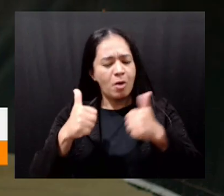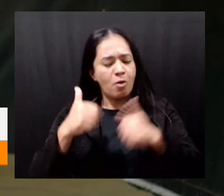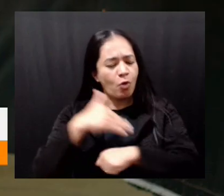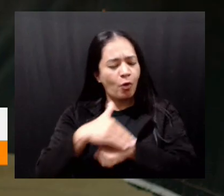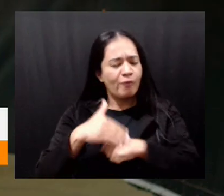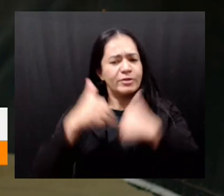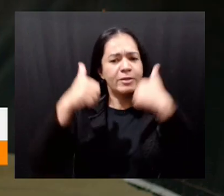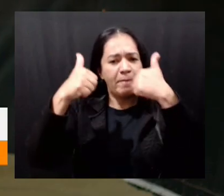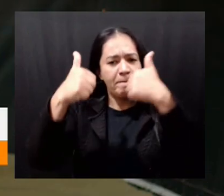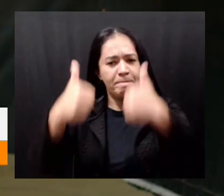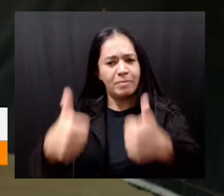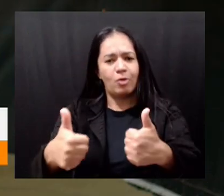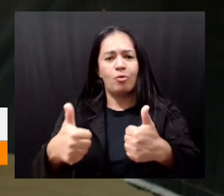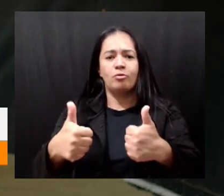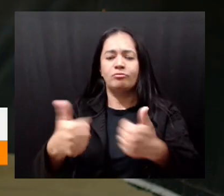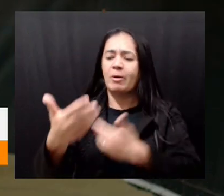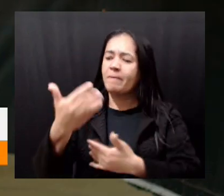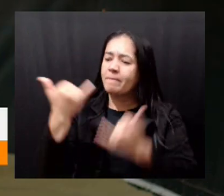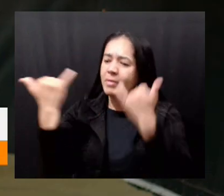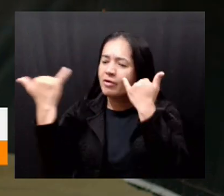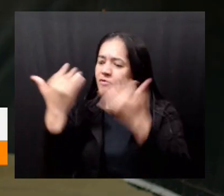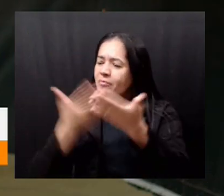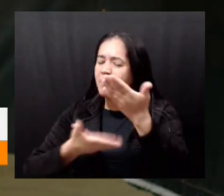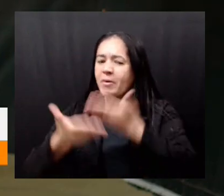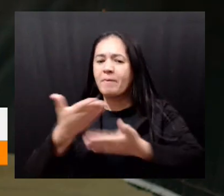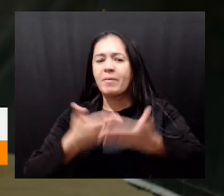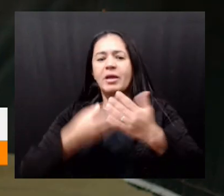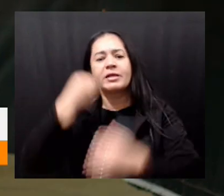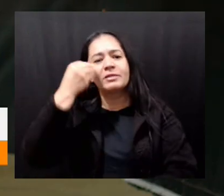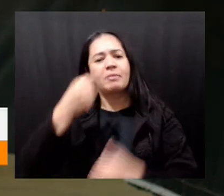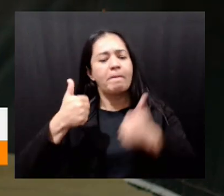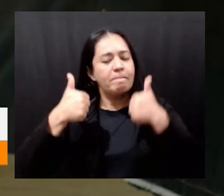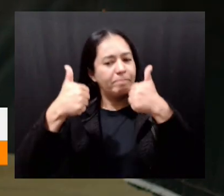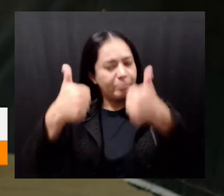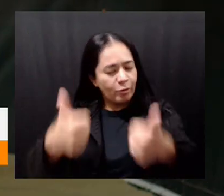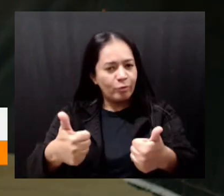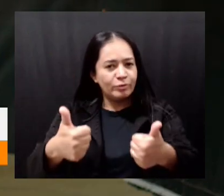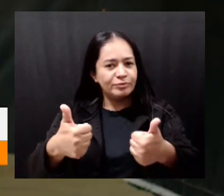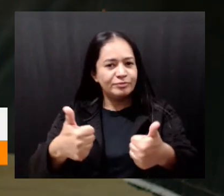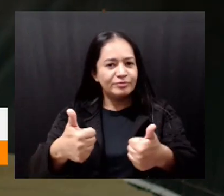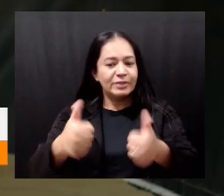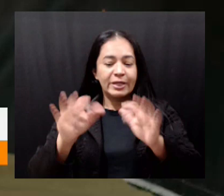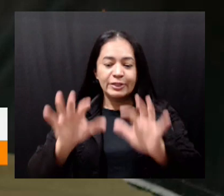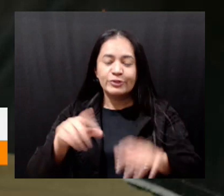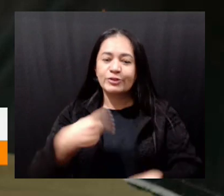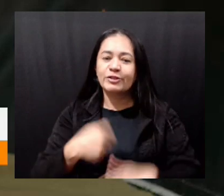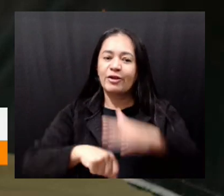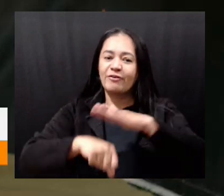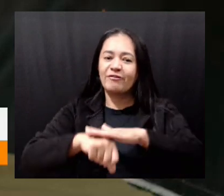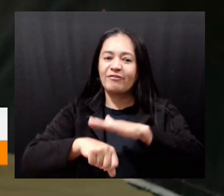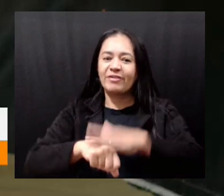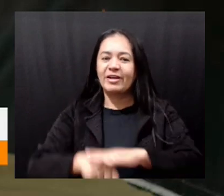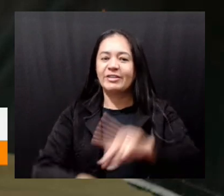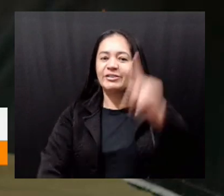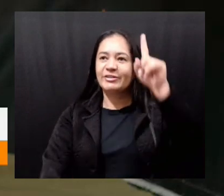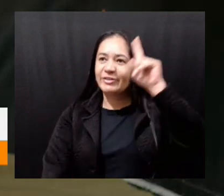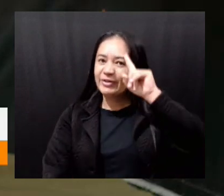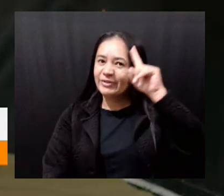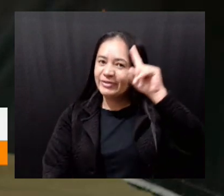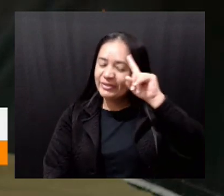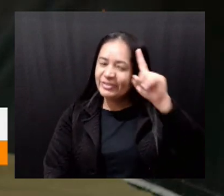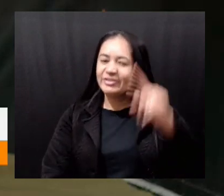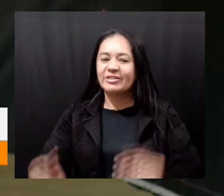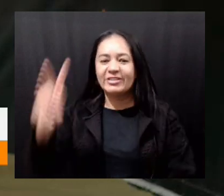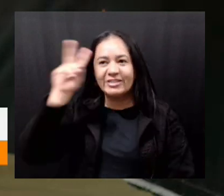conversar, trocar informações, trocar experiências. E é isso que a gente faz todas as manhãs, segunda a sexta, aqui no nosso